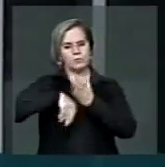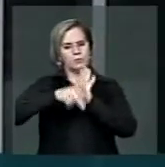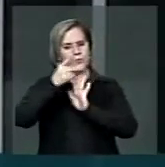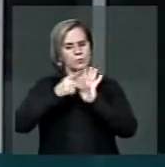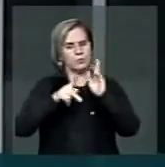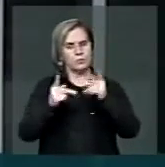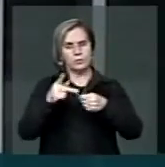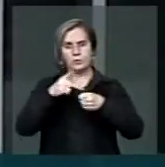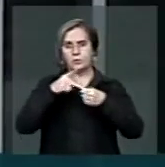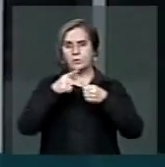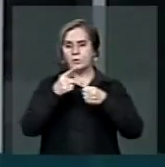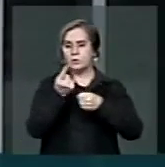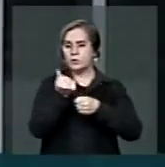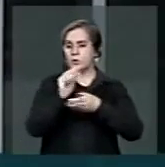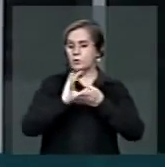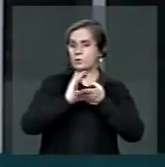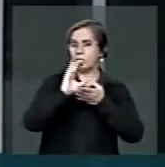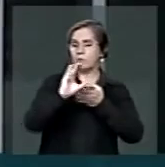dos royalties